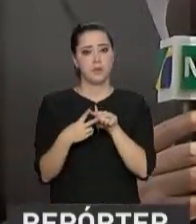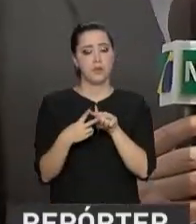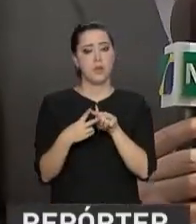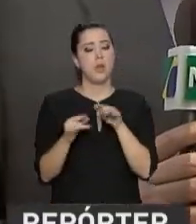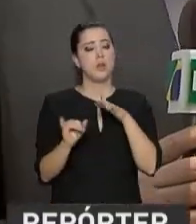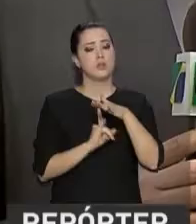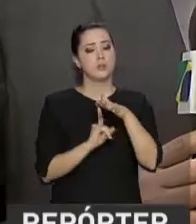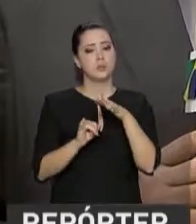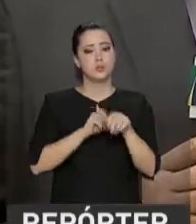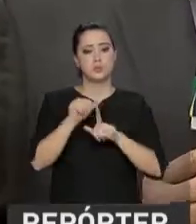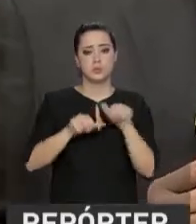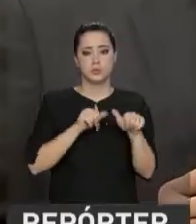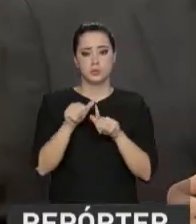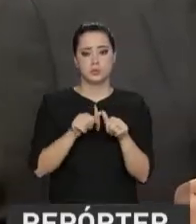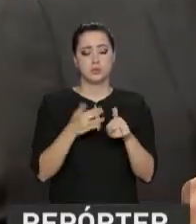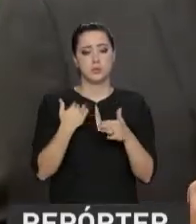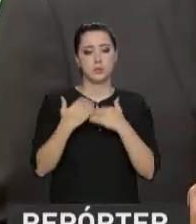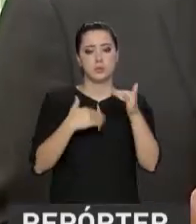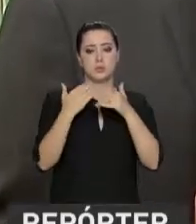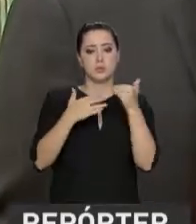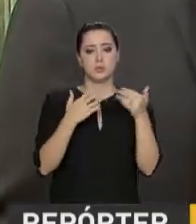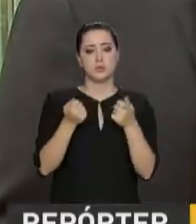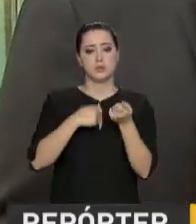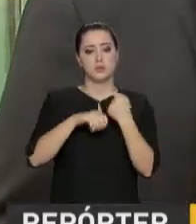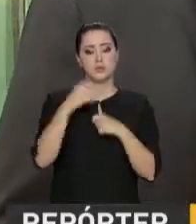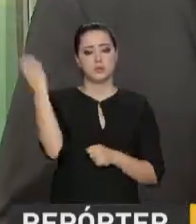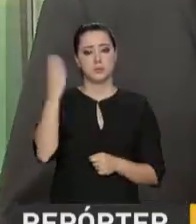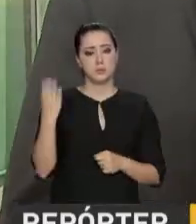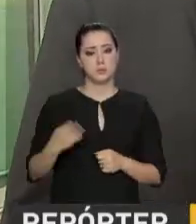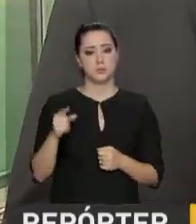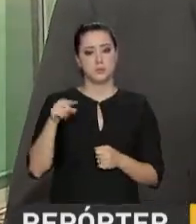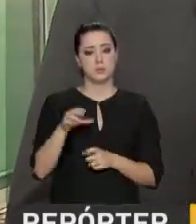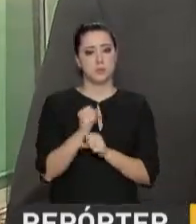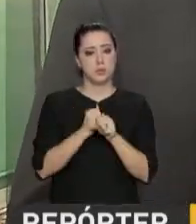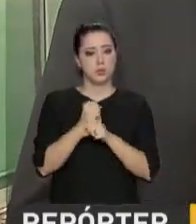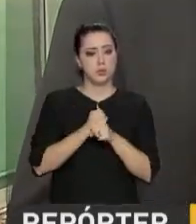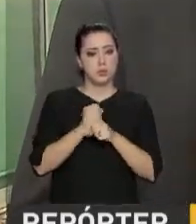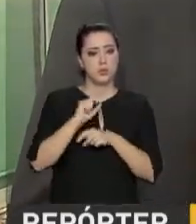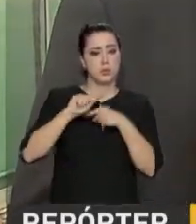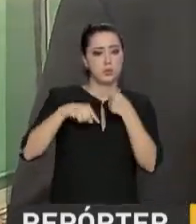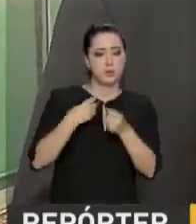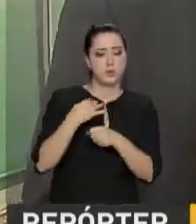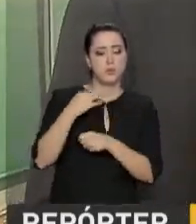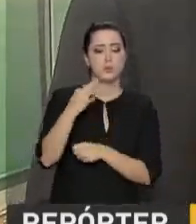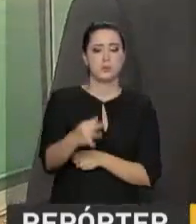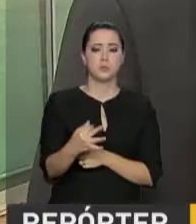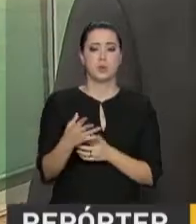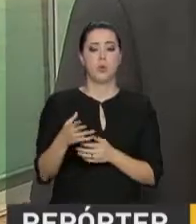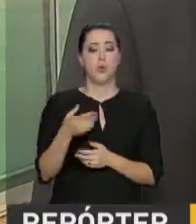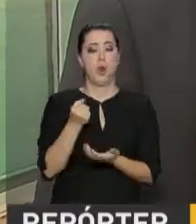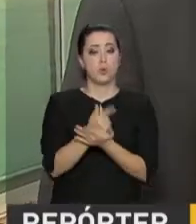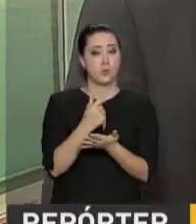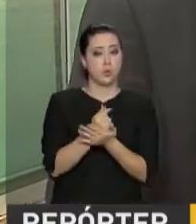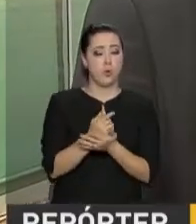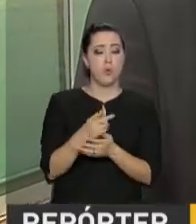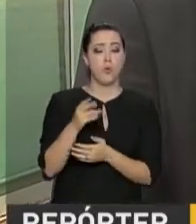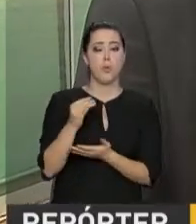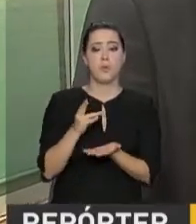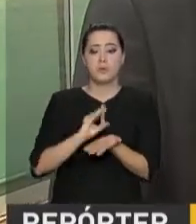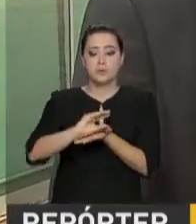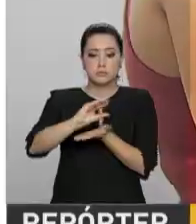revisar as projeções de crescimento para a economia brasileira neste e no próximo ano o consumo e os